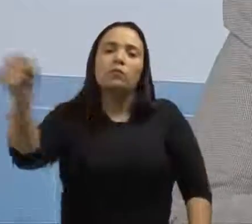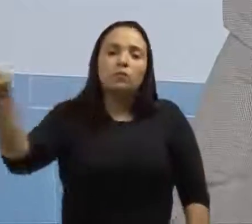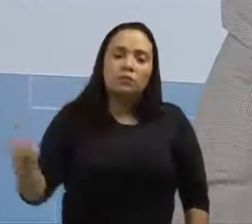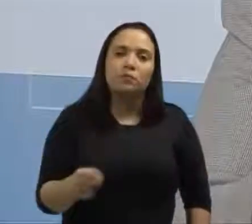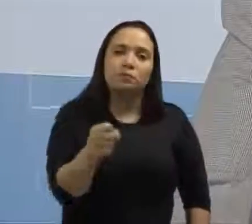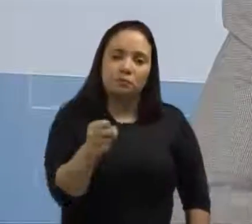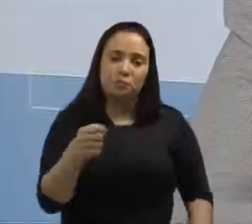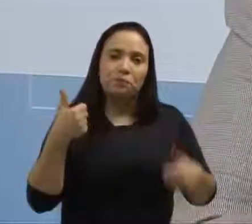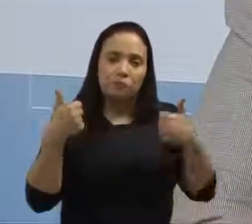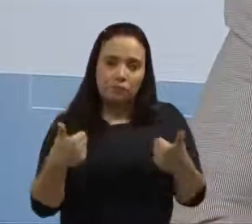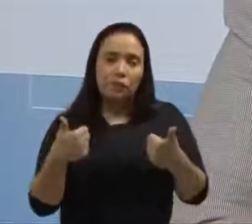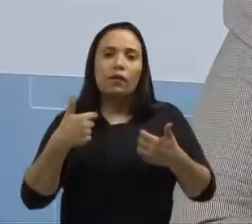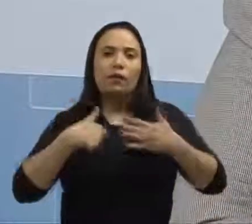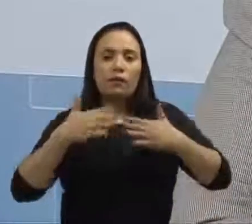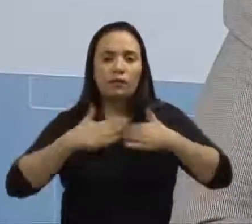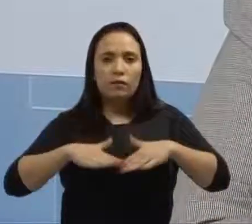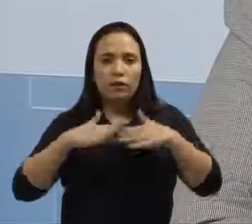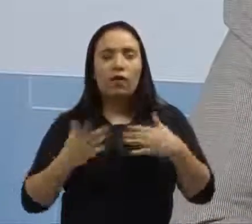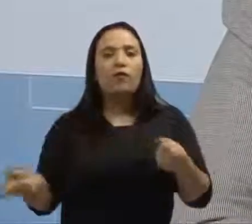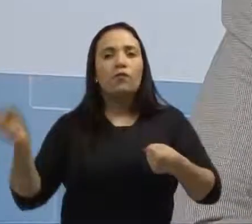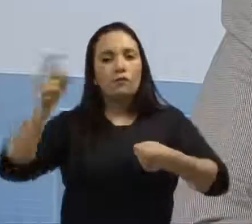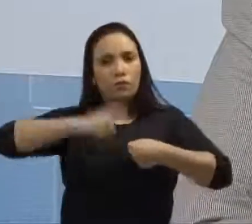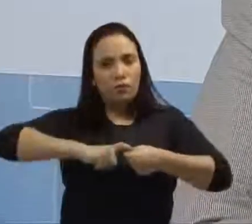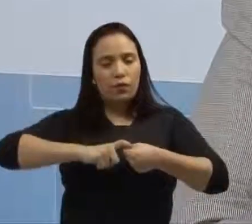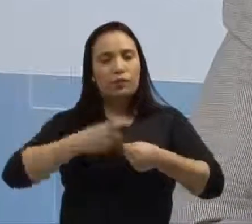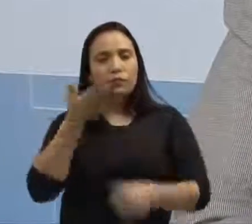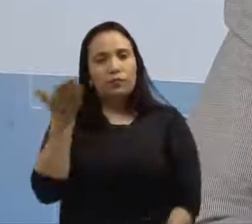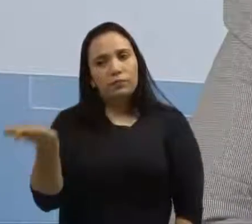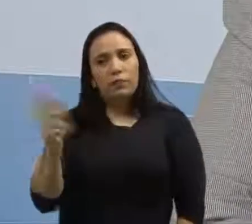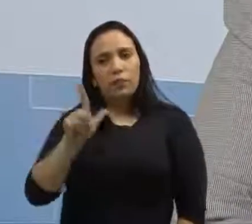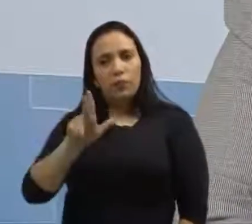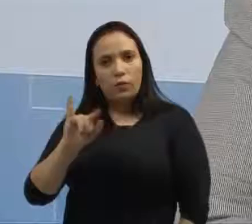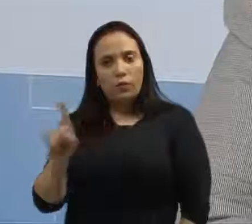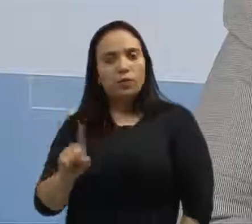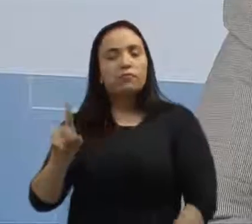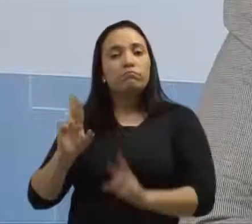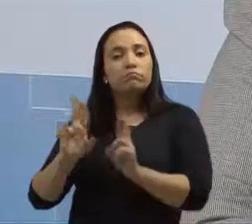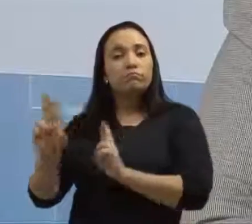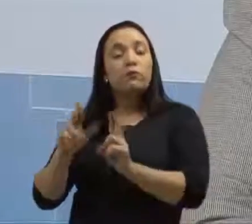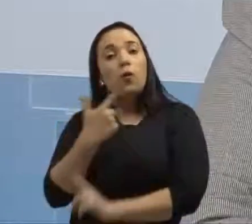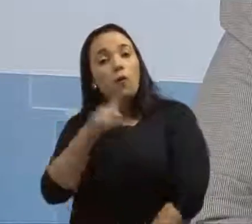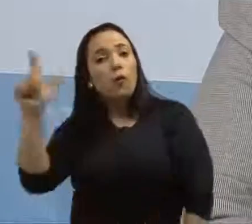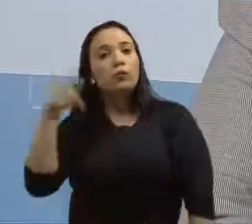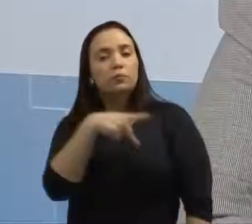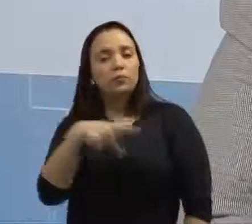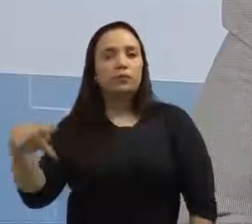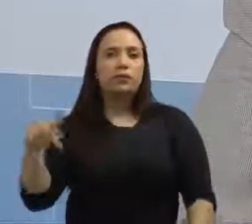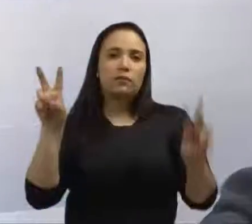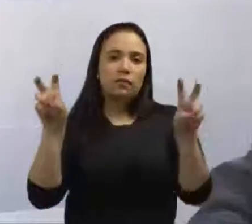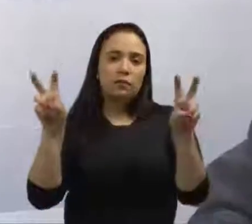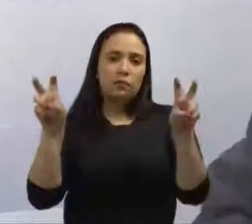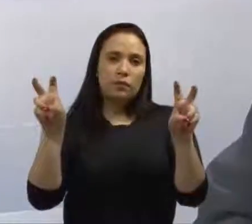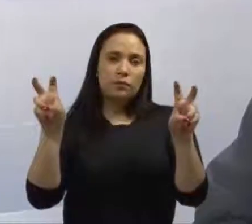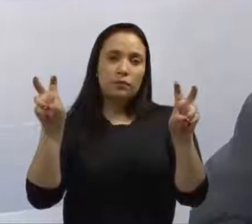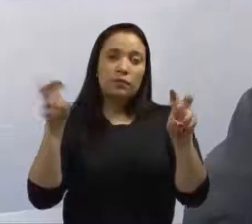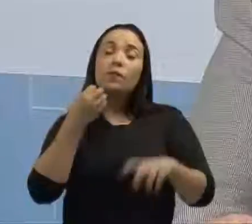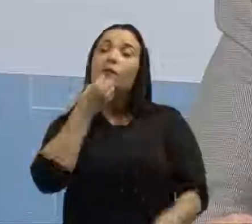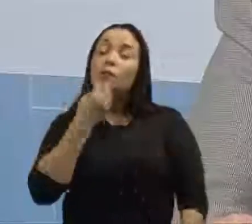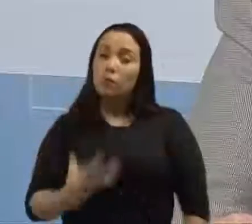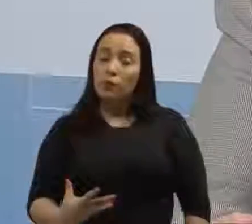e deveria estar trabalhando esses nomes, tá certo? Eu vou para um rápido intervalo, volto já, o meu amigo Luiz Cláudio, já falando de outro